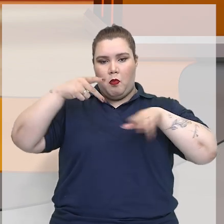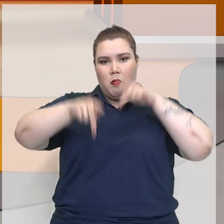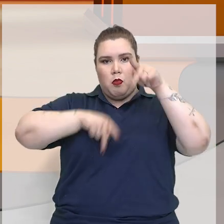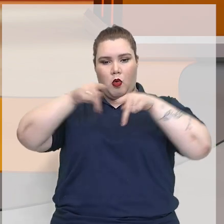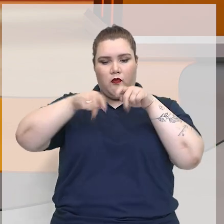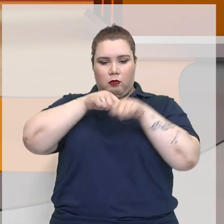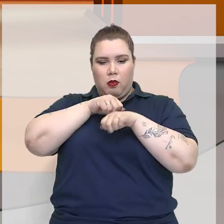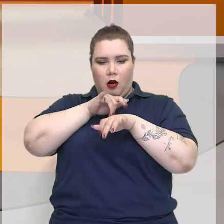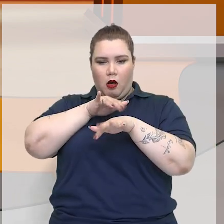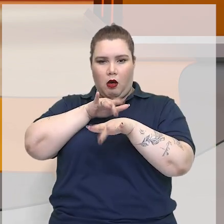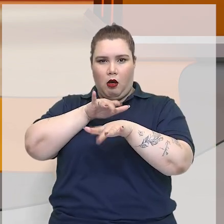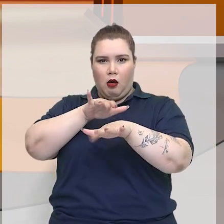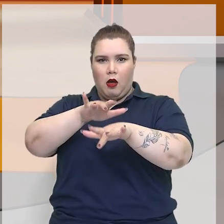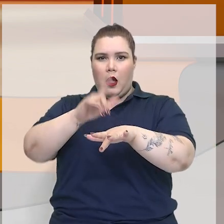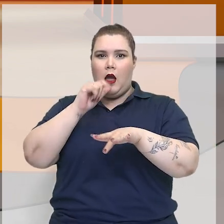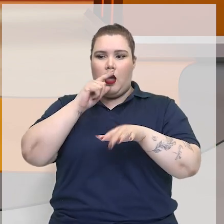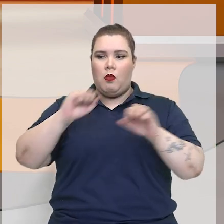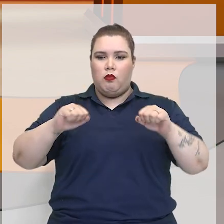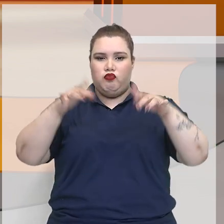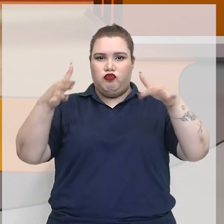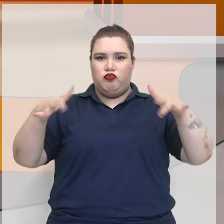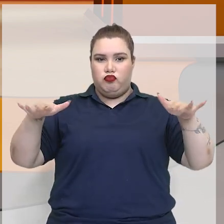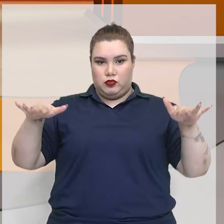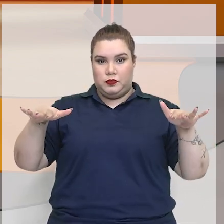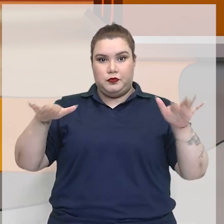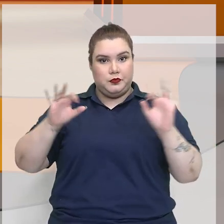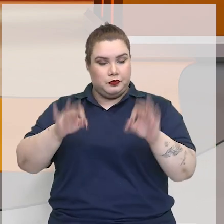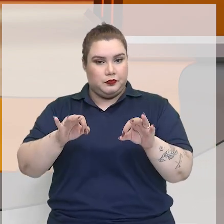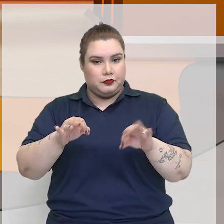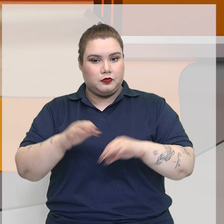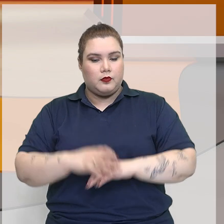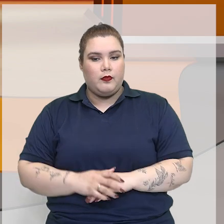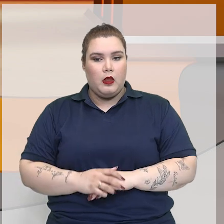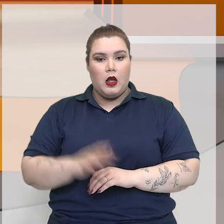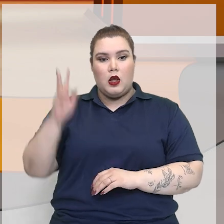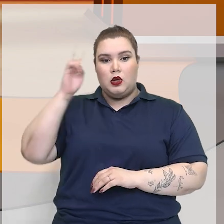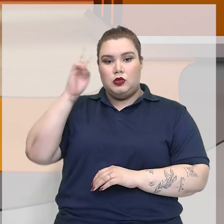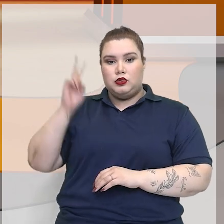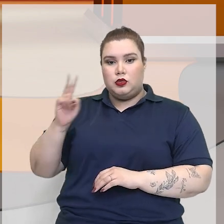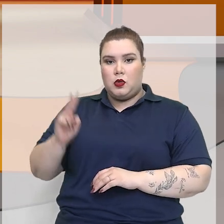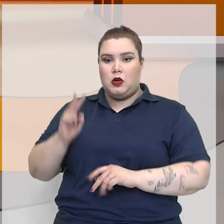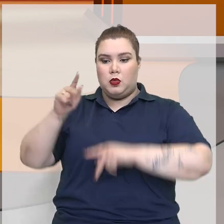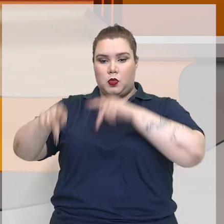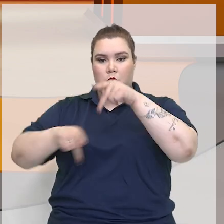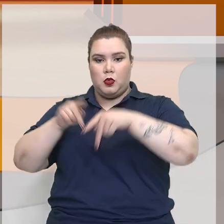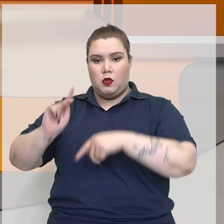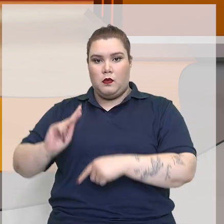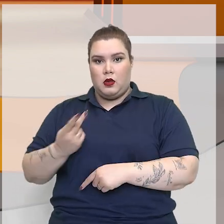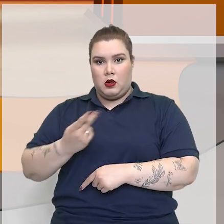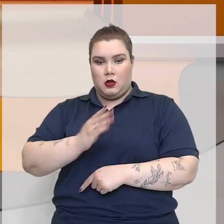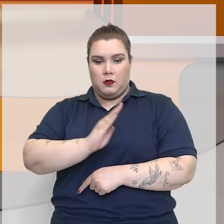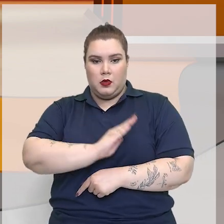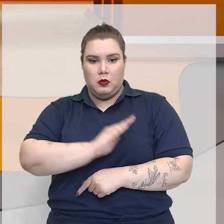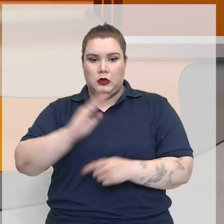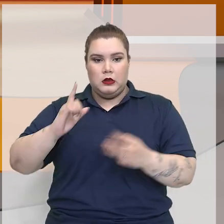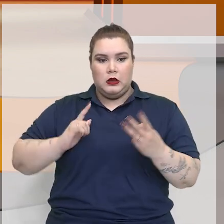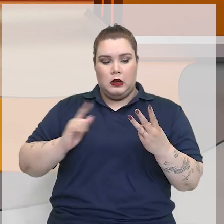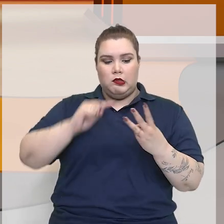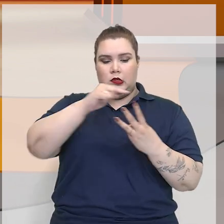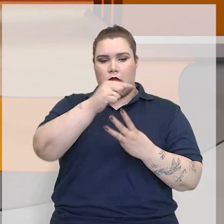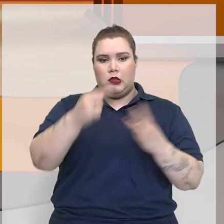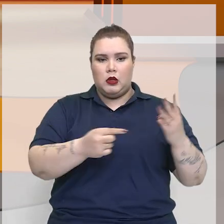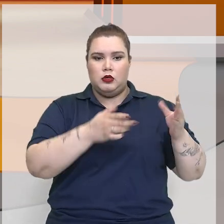ela possui 3 partes importantes, tá bom? A dos fundadores, né, dos